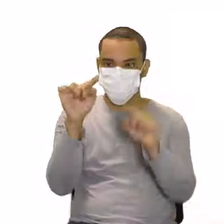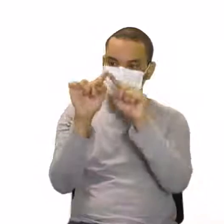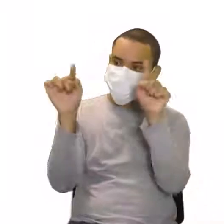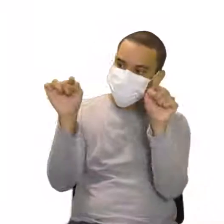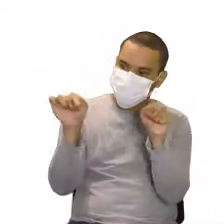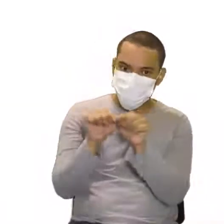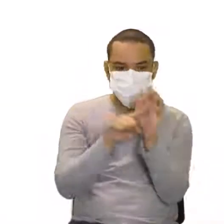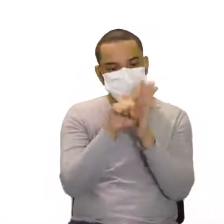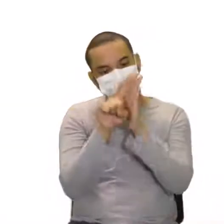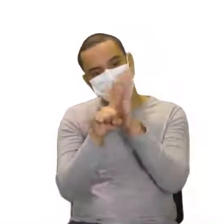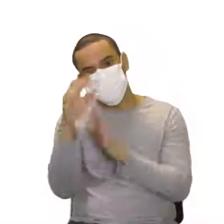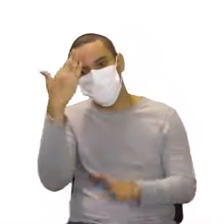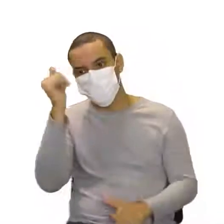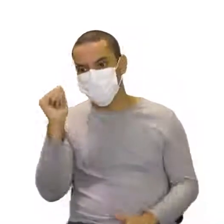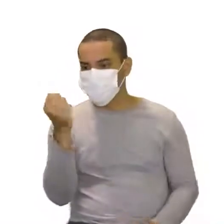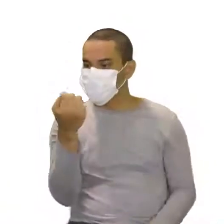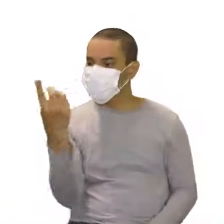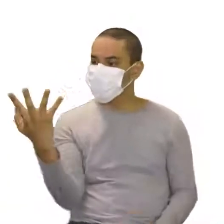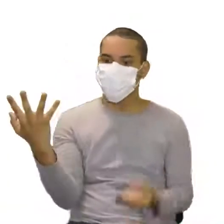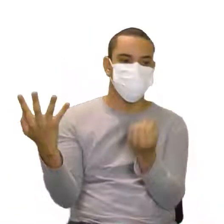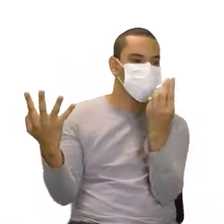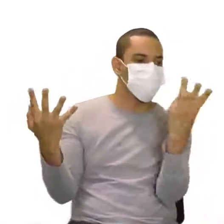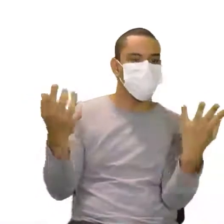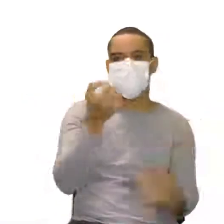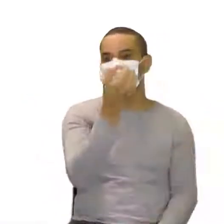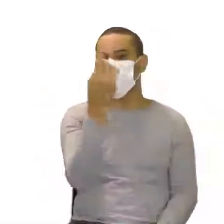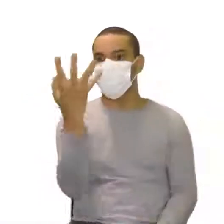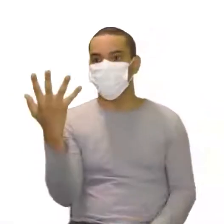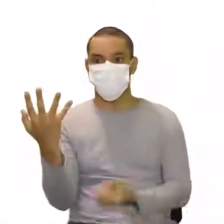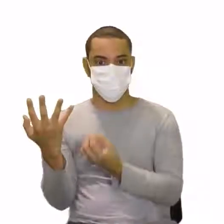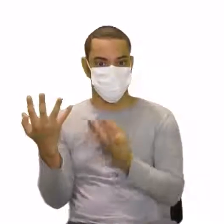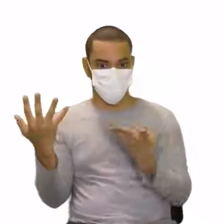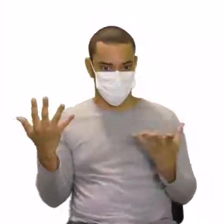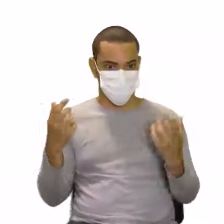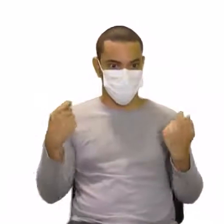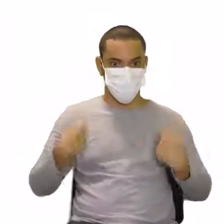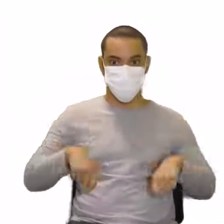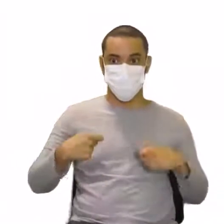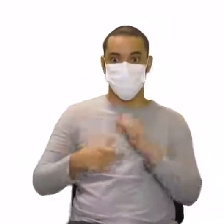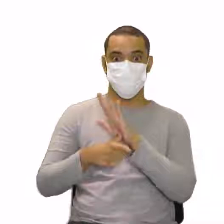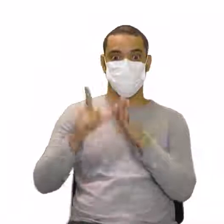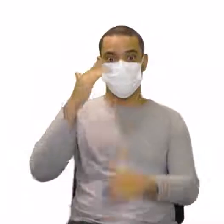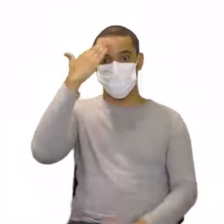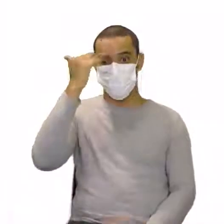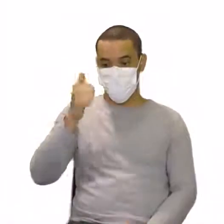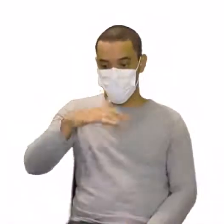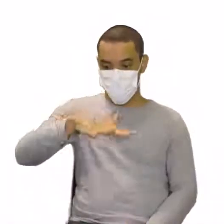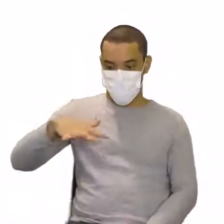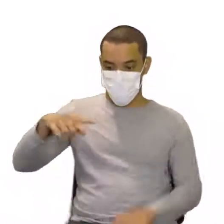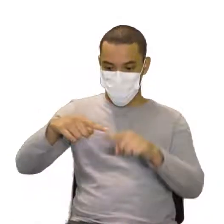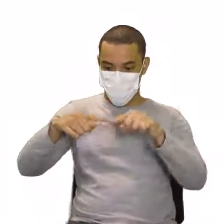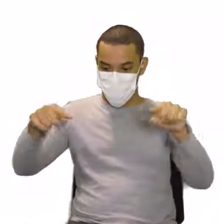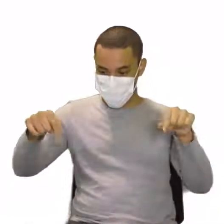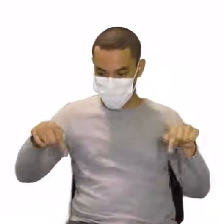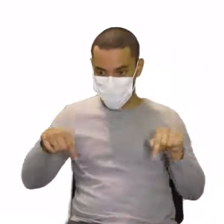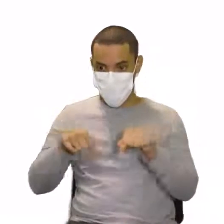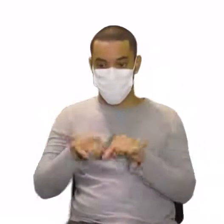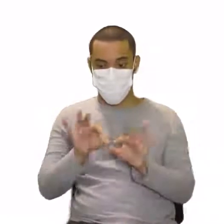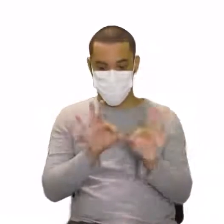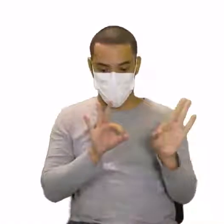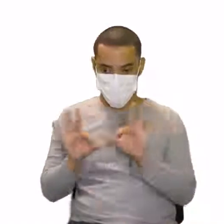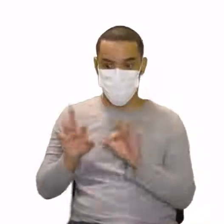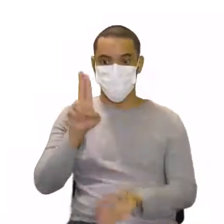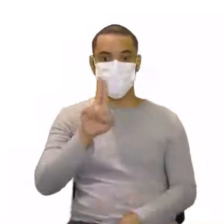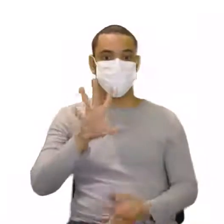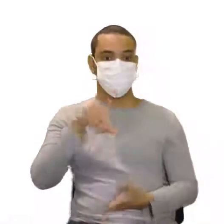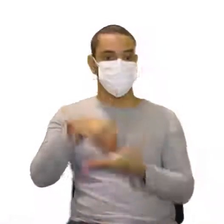as questões. Então, um pré-requisito aqui é saber calcular a área e utilizar na questão.